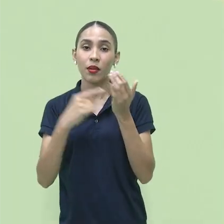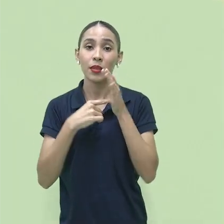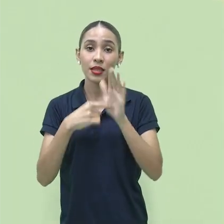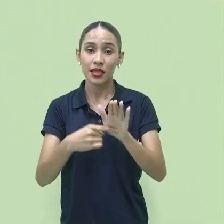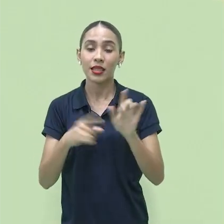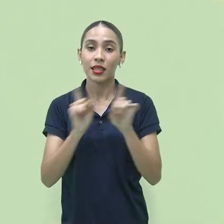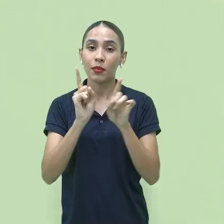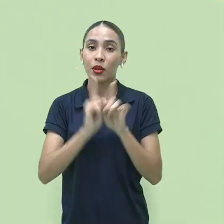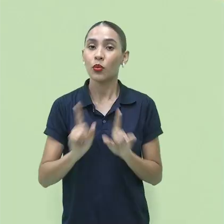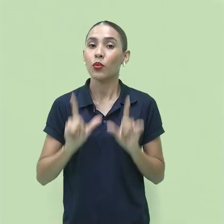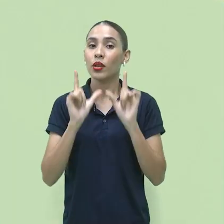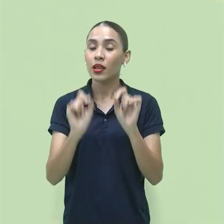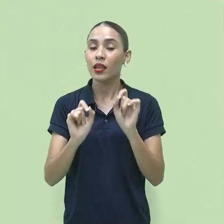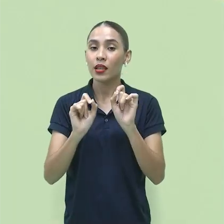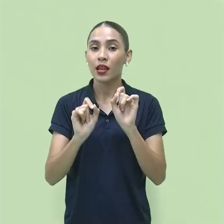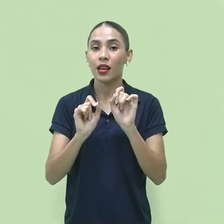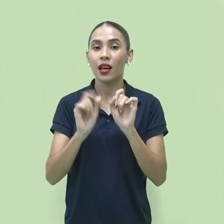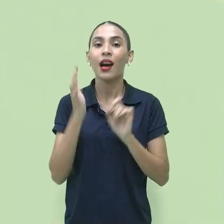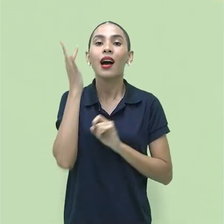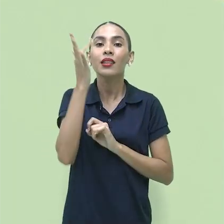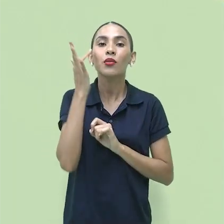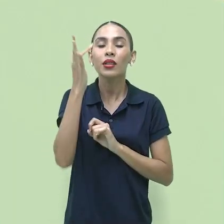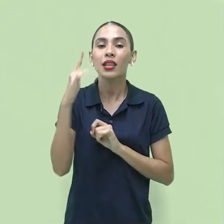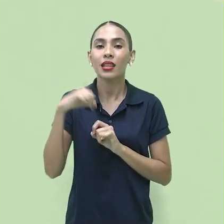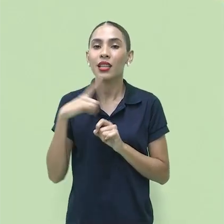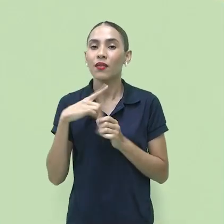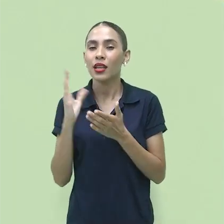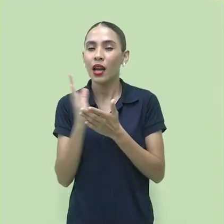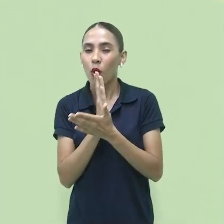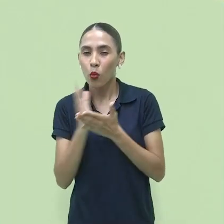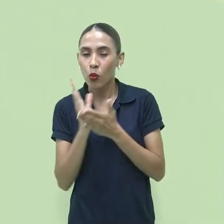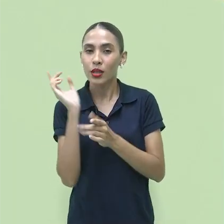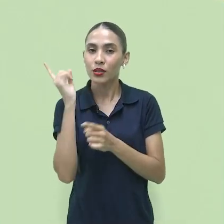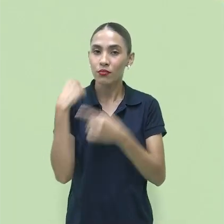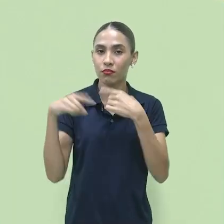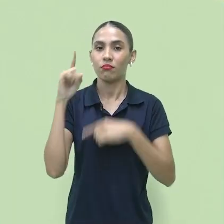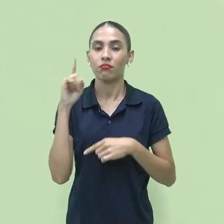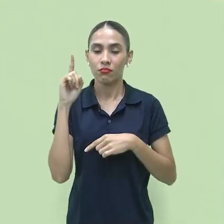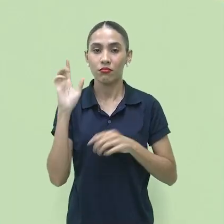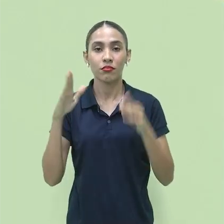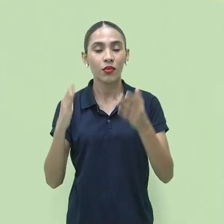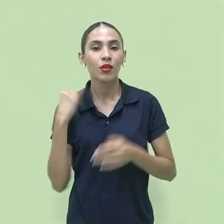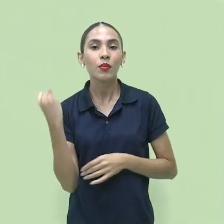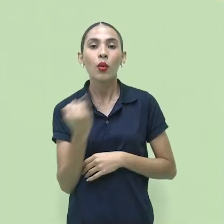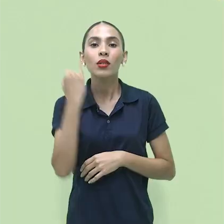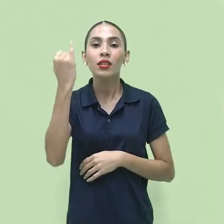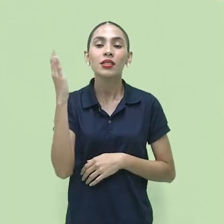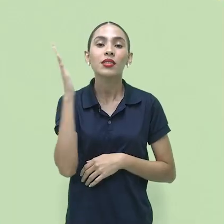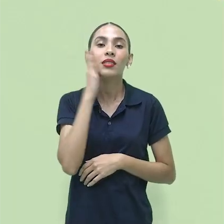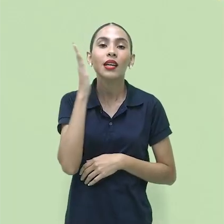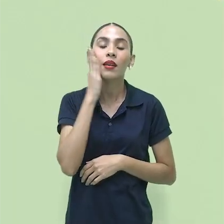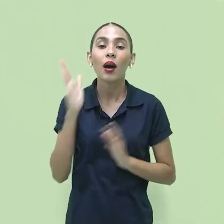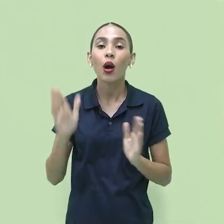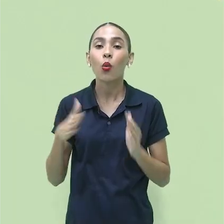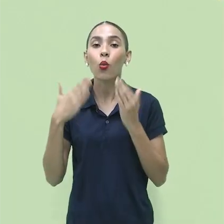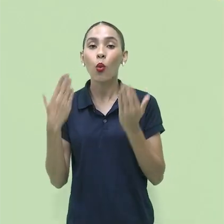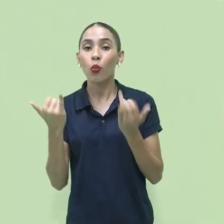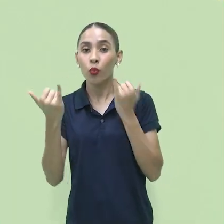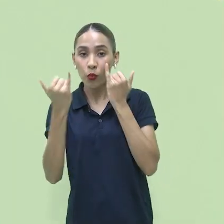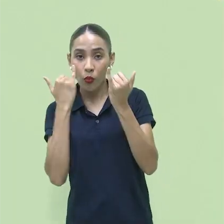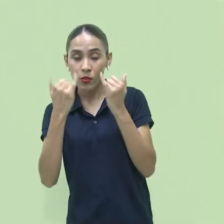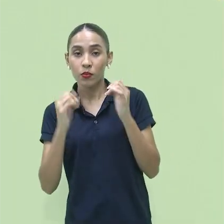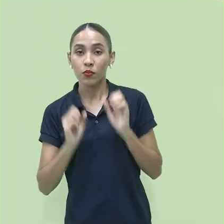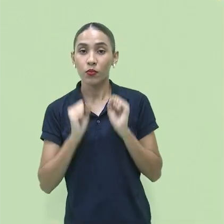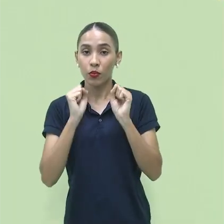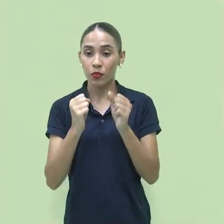também sobre essa lei, que ela teve algumas atualizações. E é importante que a gente saiba quais são essas atualizações